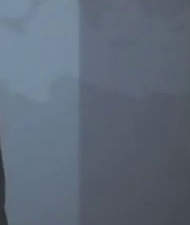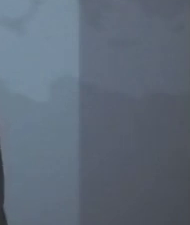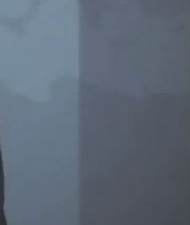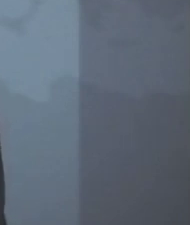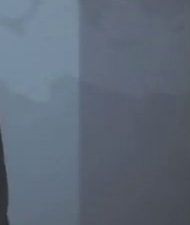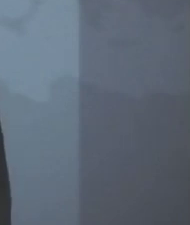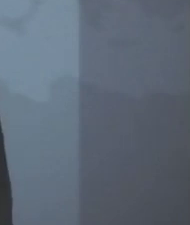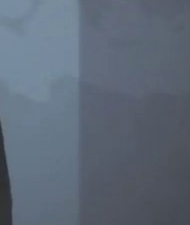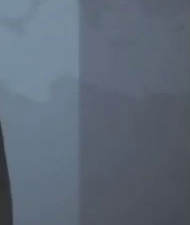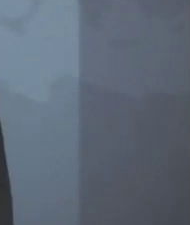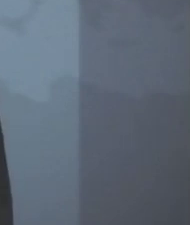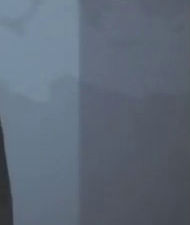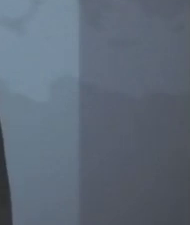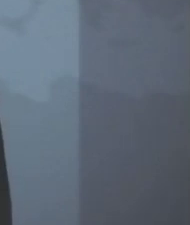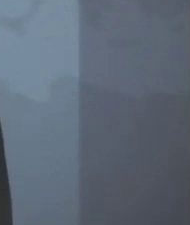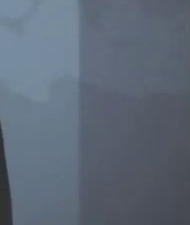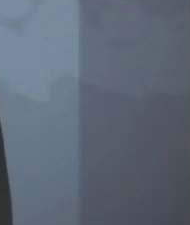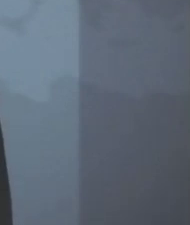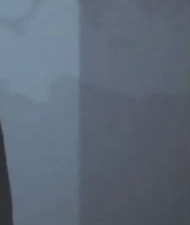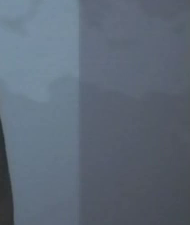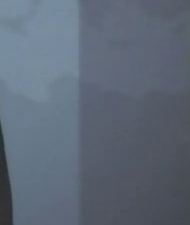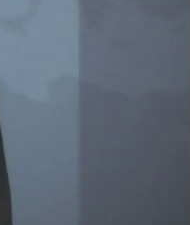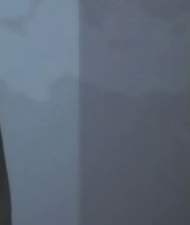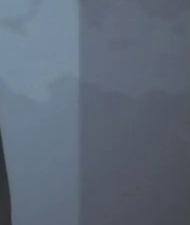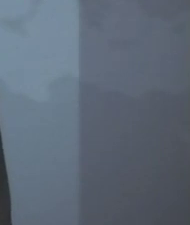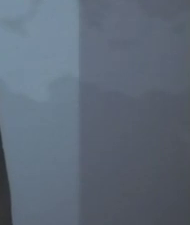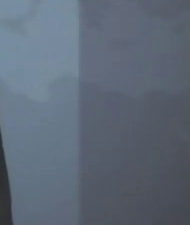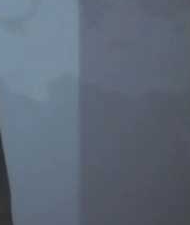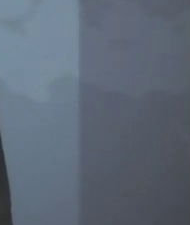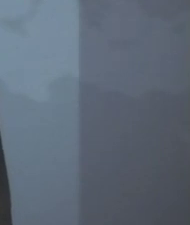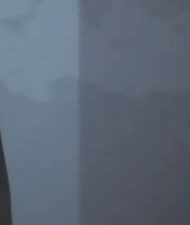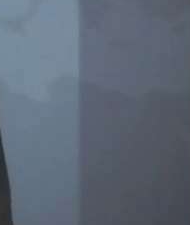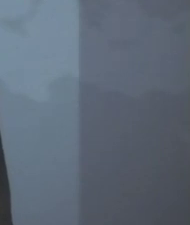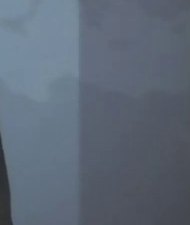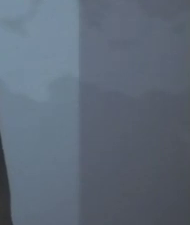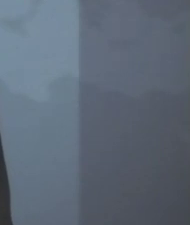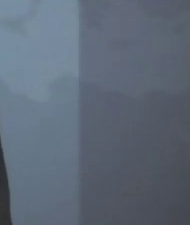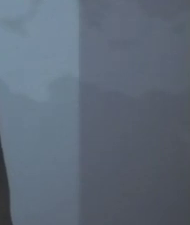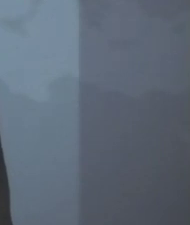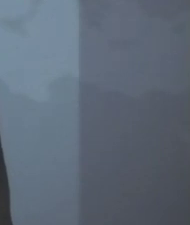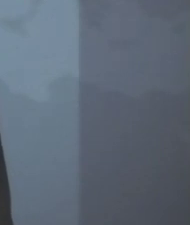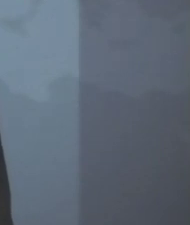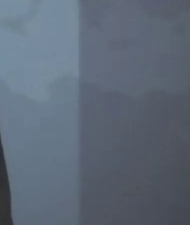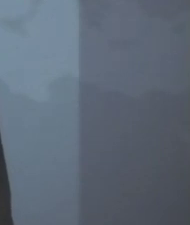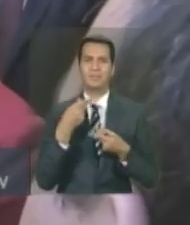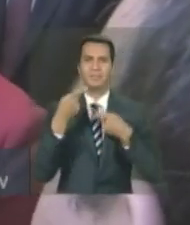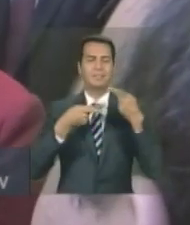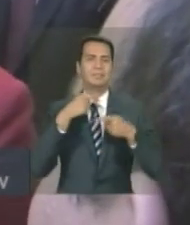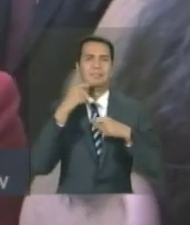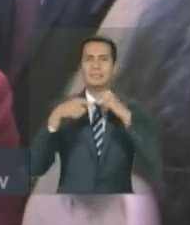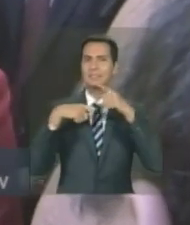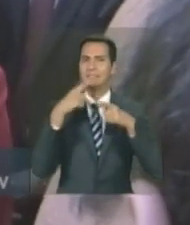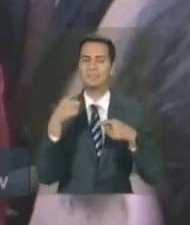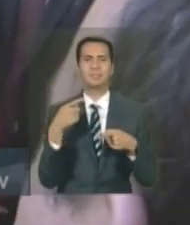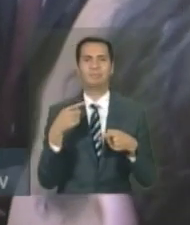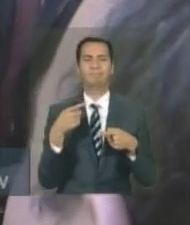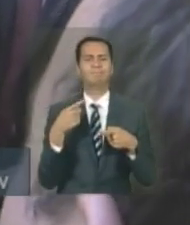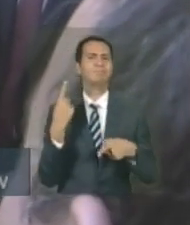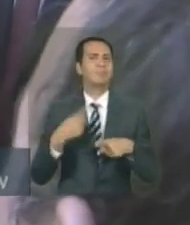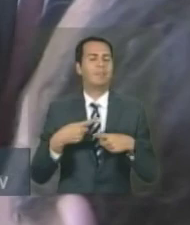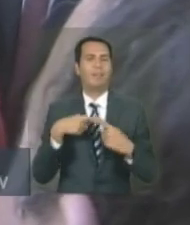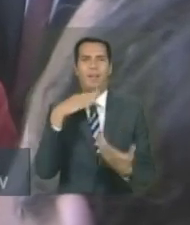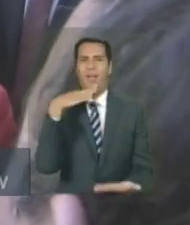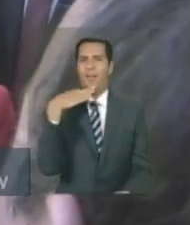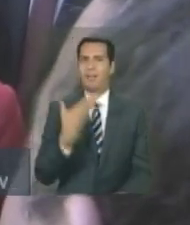como foi recebida e lembrou que o Brasil elegeu como presidenta a filha de um imigrante. Que é uma coisa impressionante,